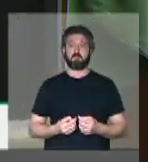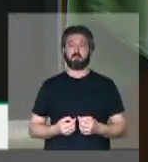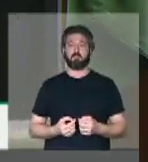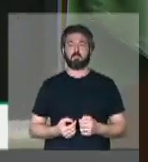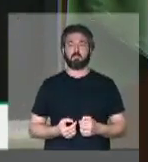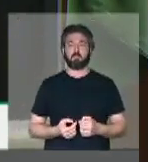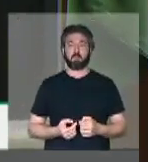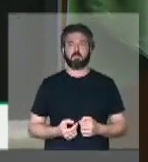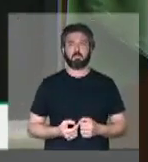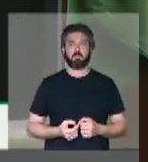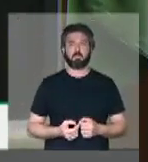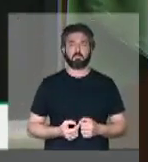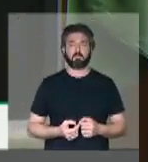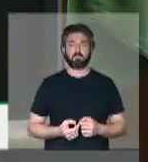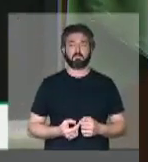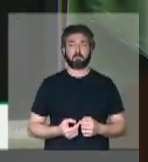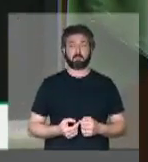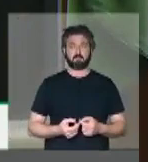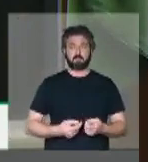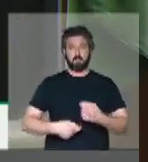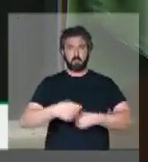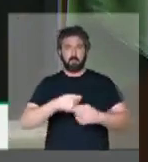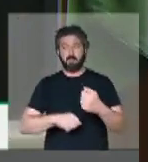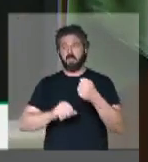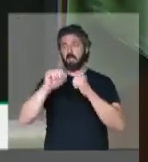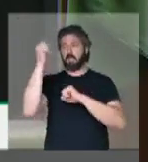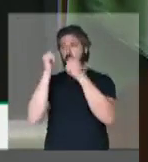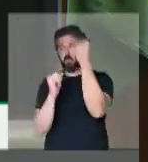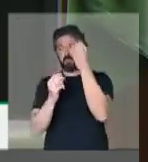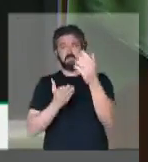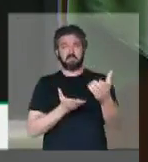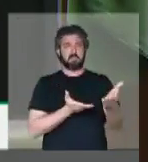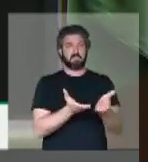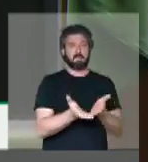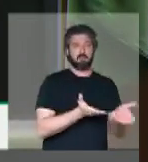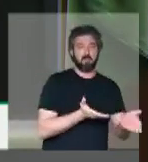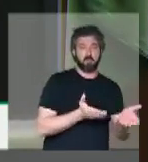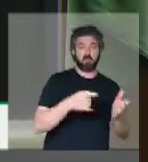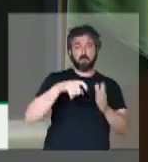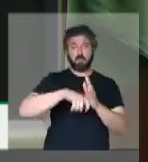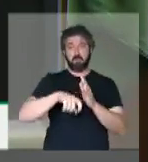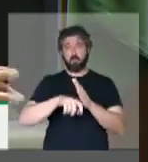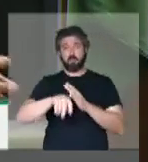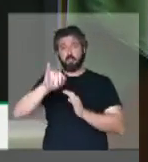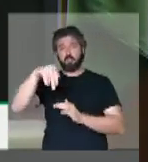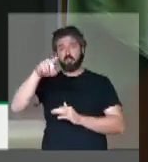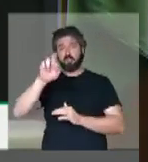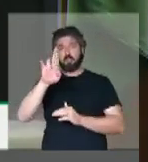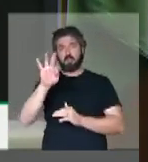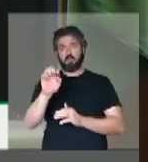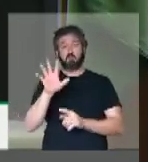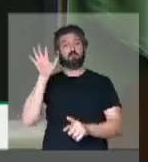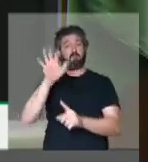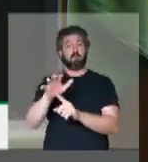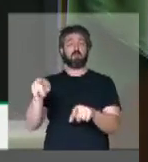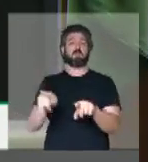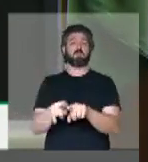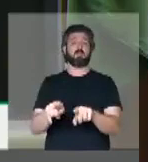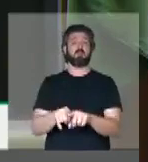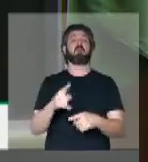que esse comércio, essa indústria, esse serviço e esse imposto indireto vai ser diretamente